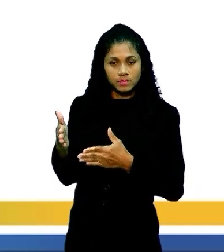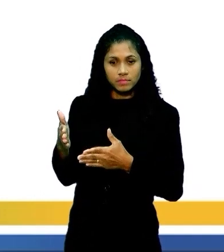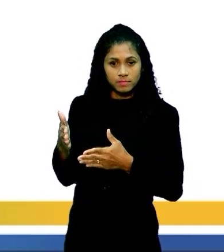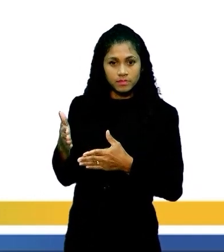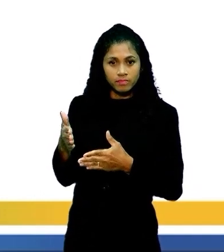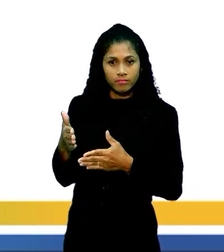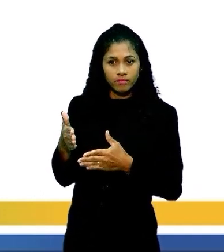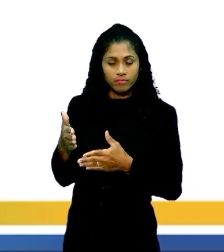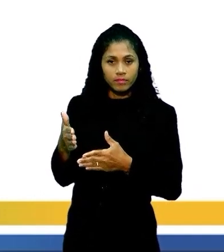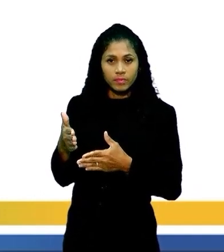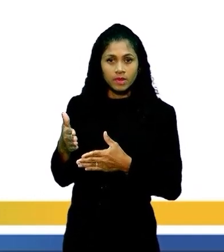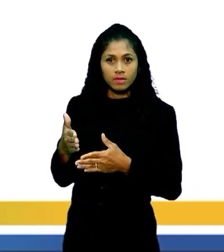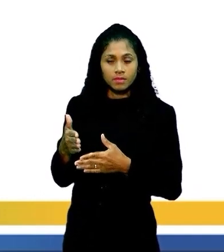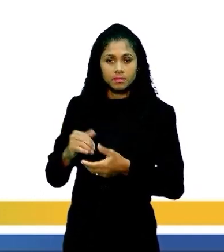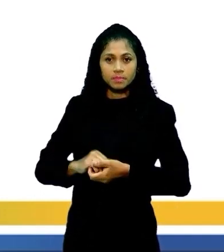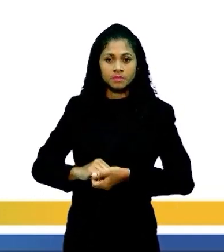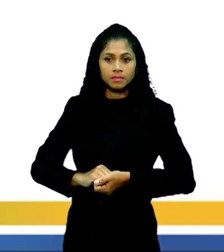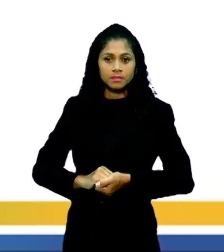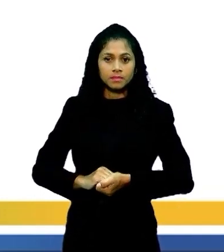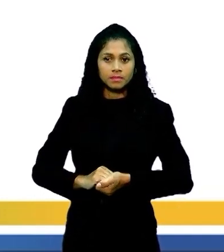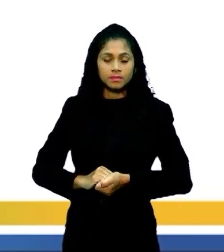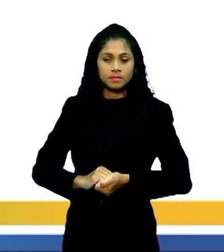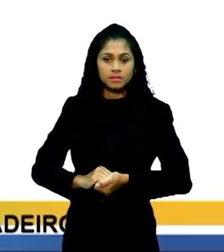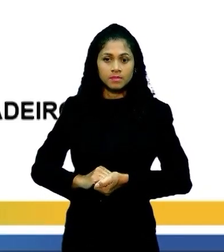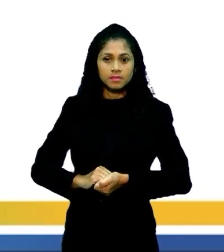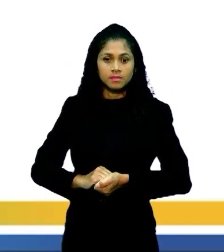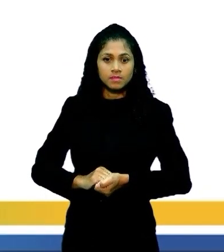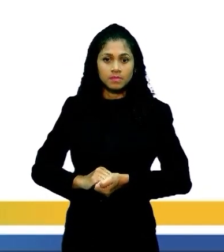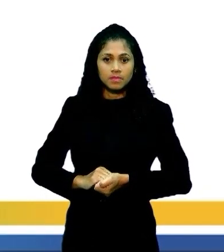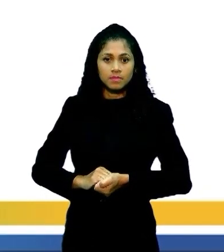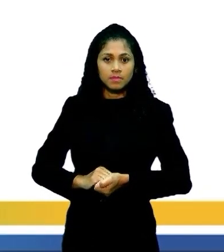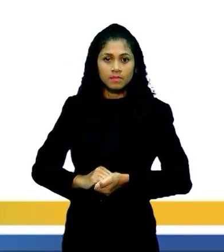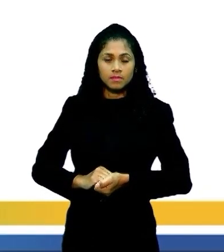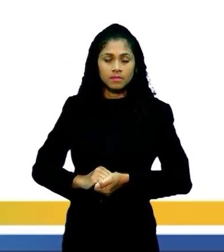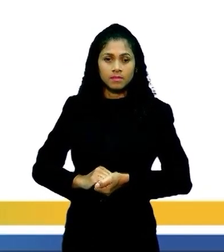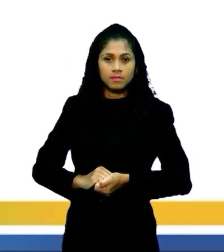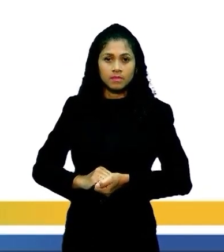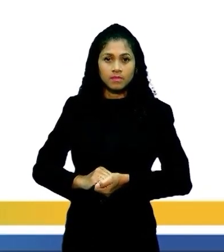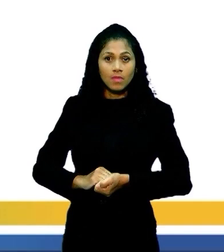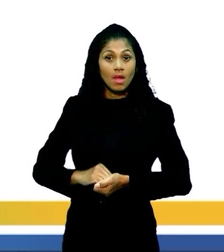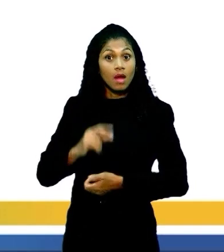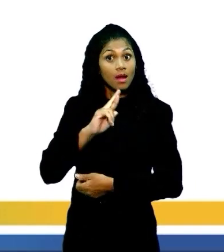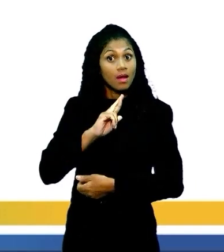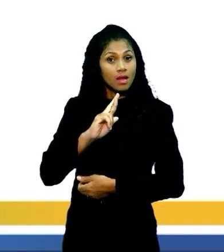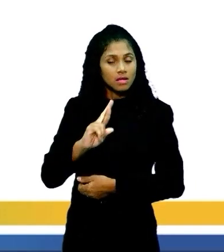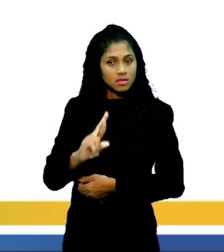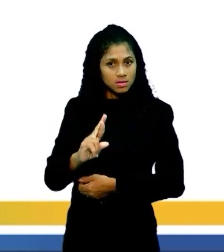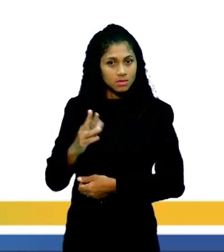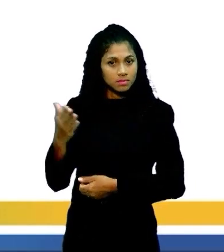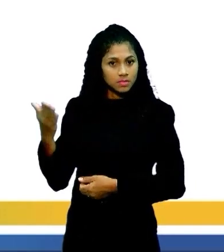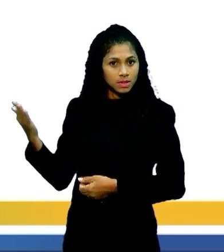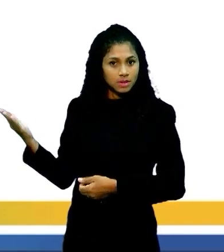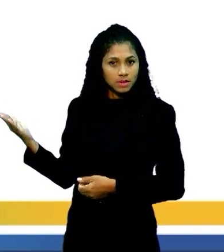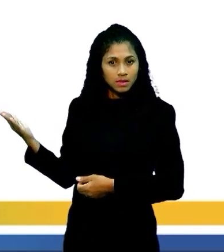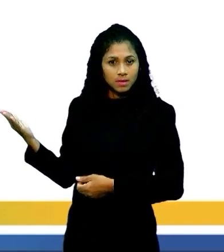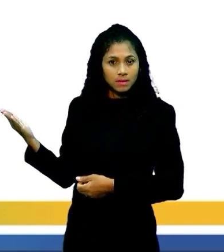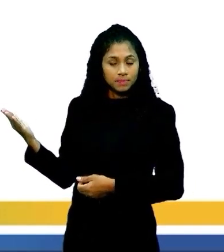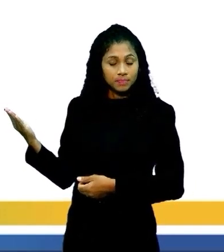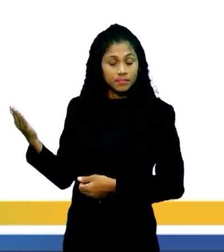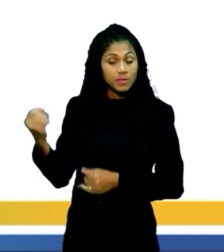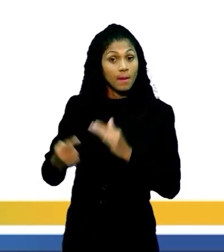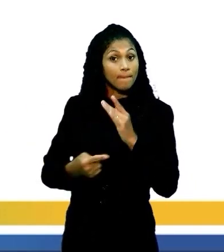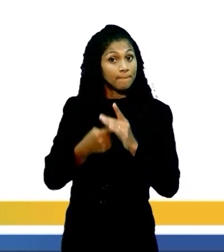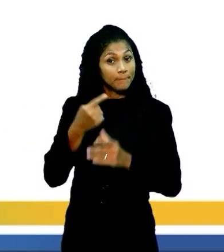afirmações. Tudo bem? Então vejamos. Olha aí. Primeiramente, é